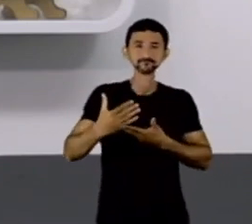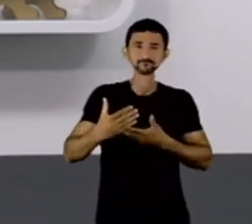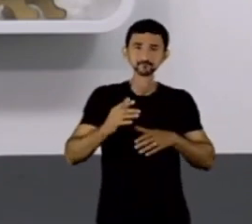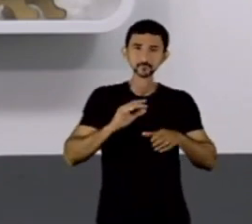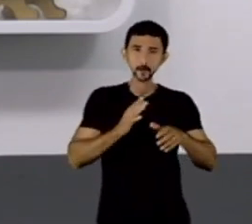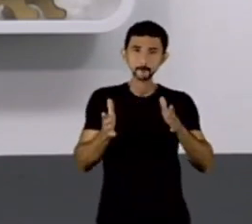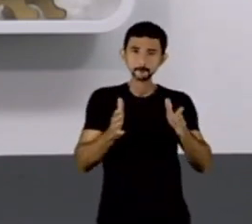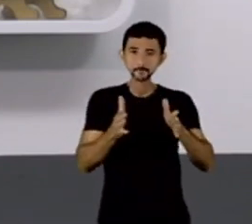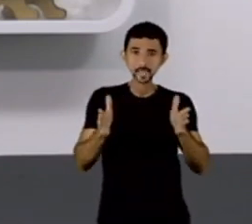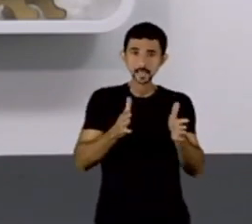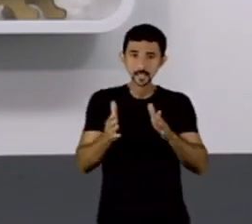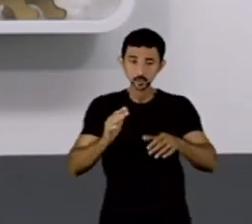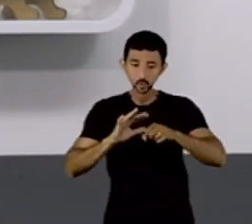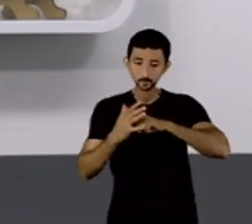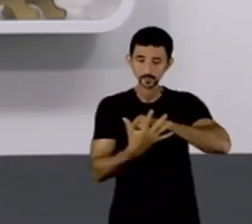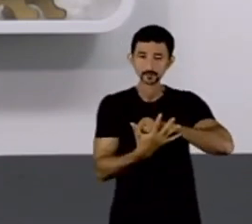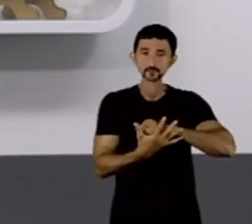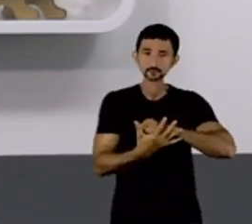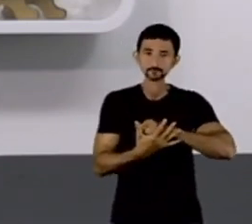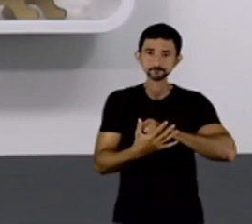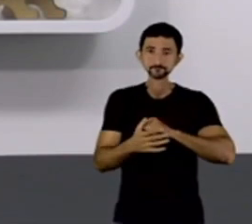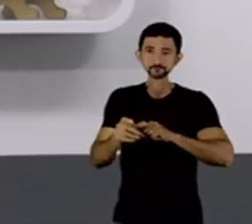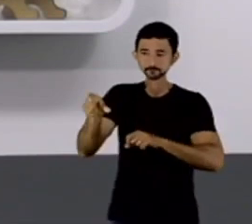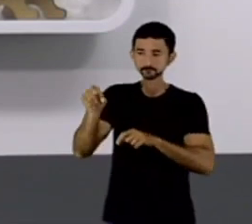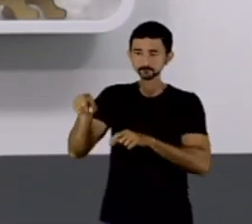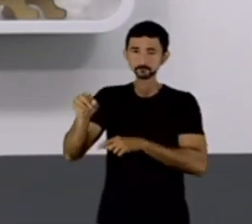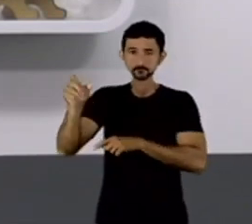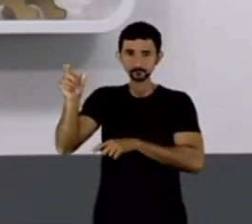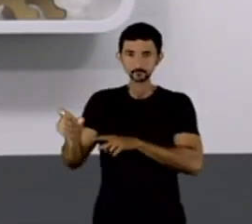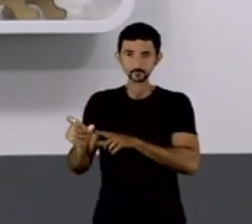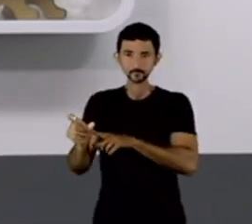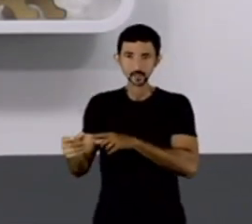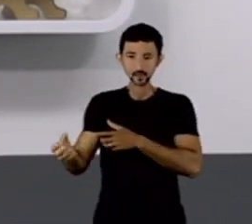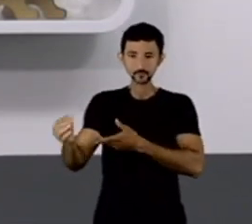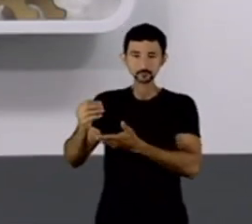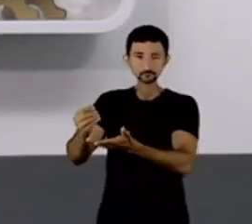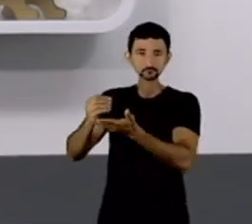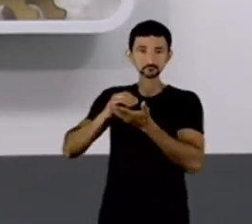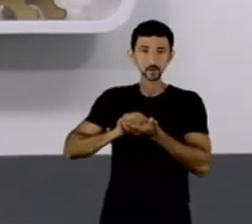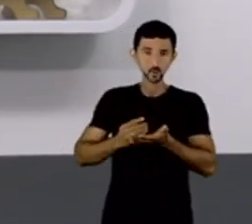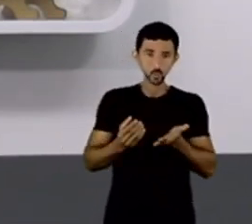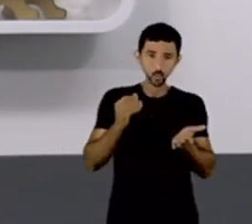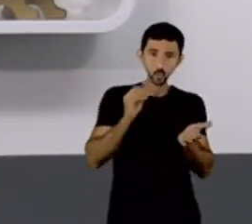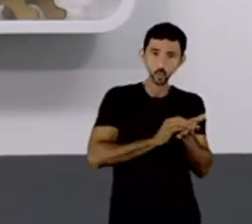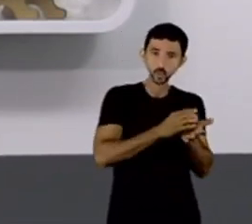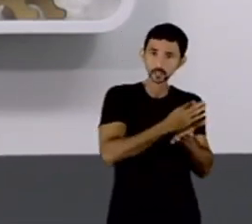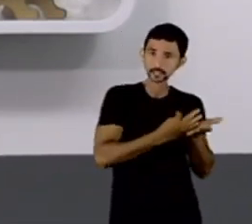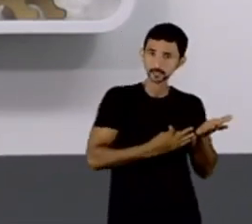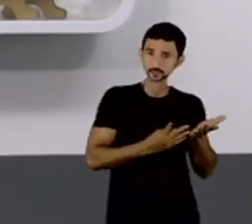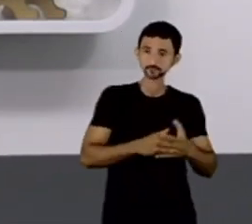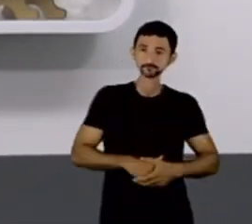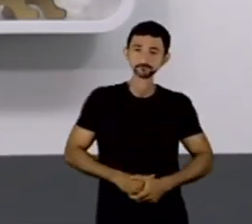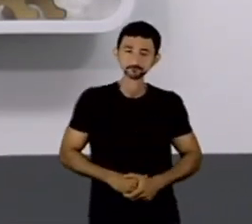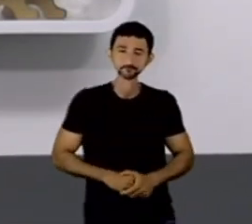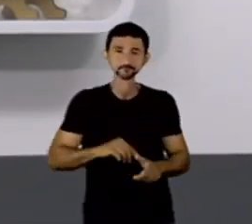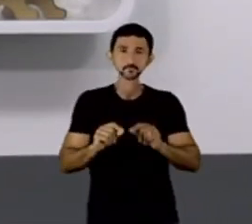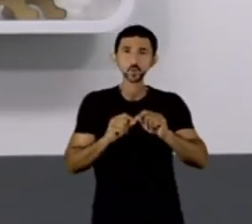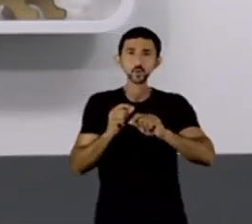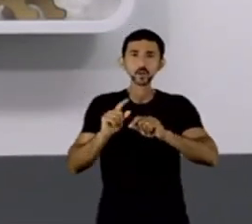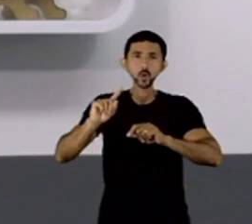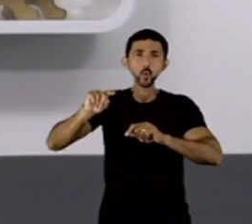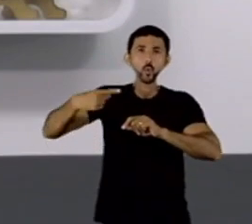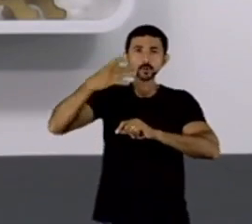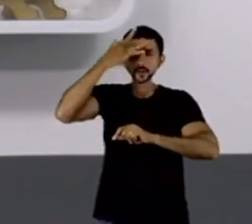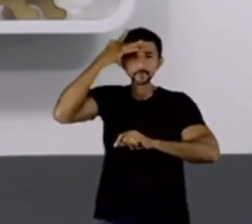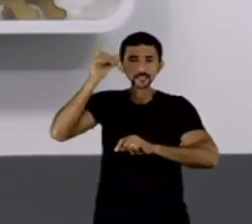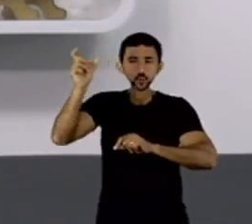esse período. E essa voz dele, ela serve de argumento para mim. Então, eu pego o que uma outra